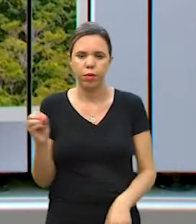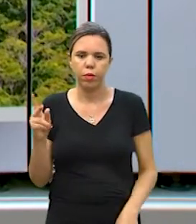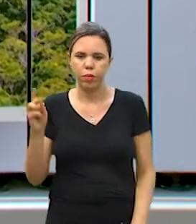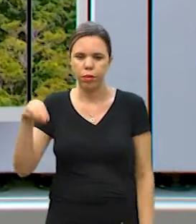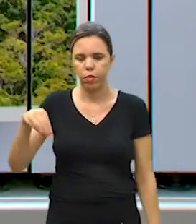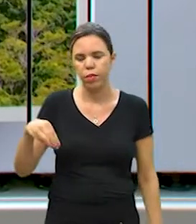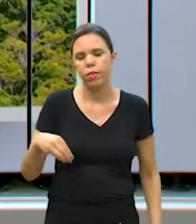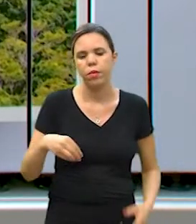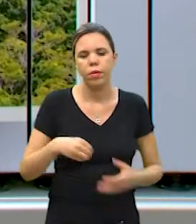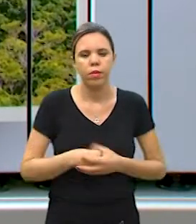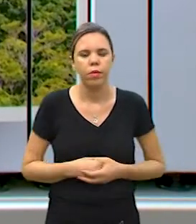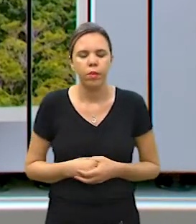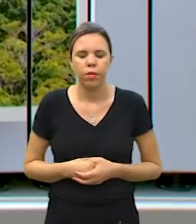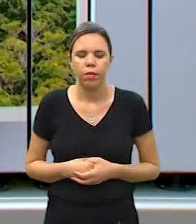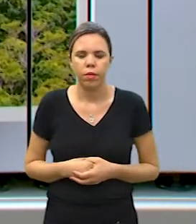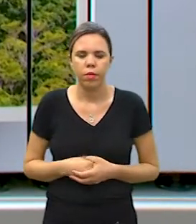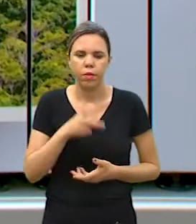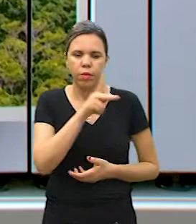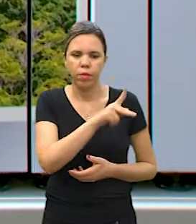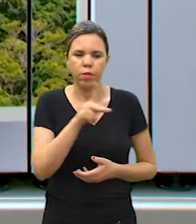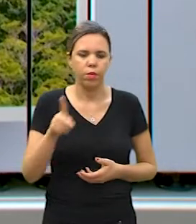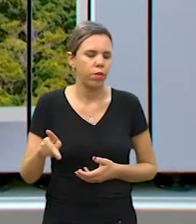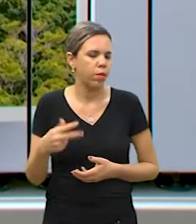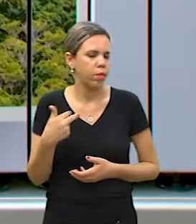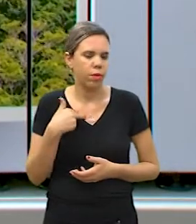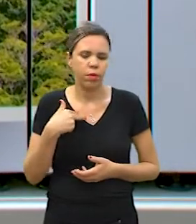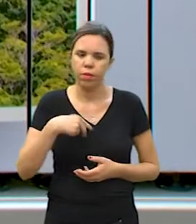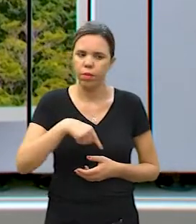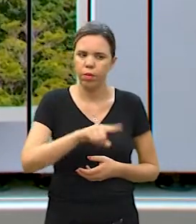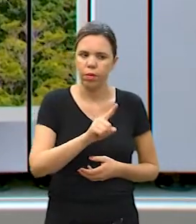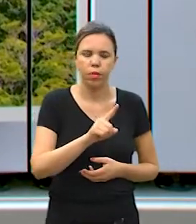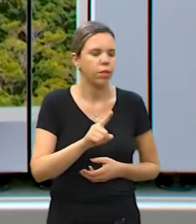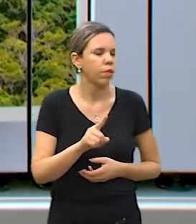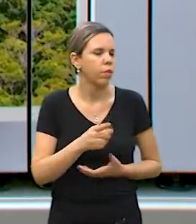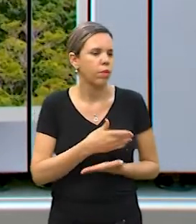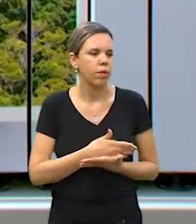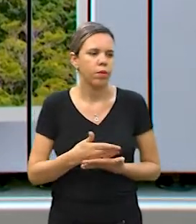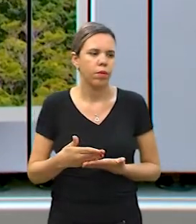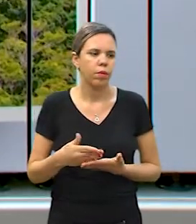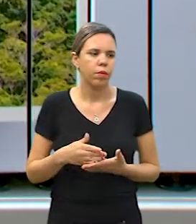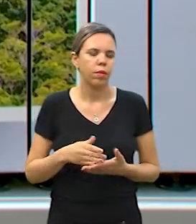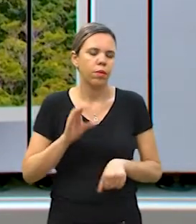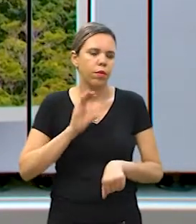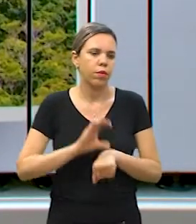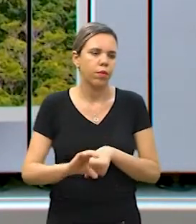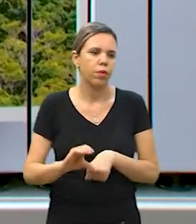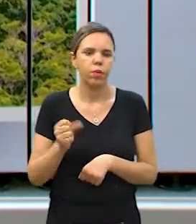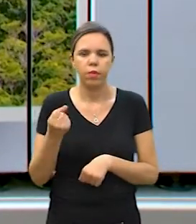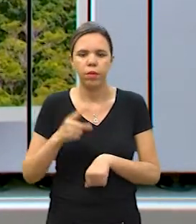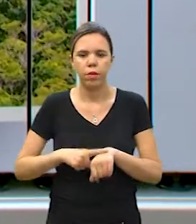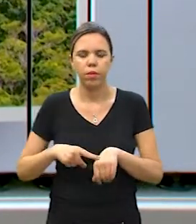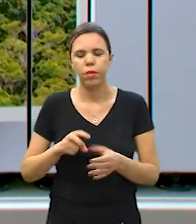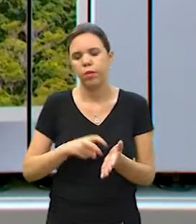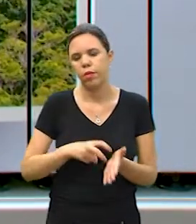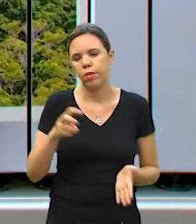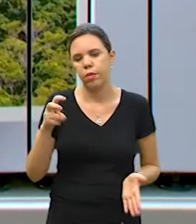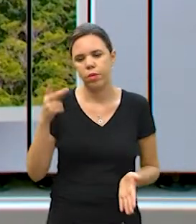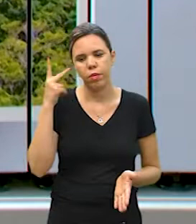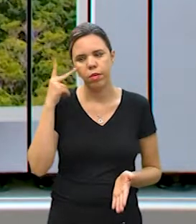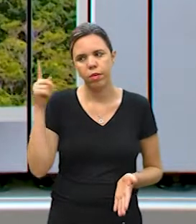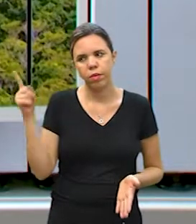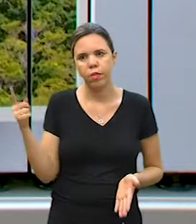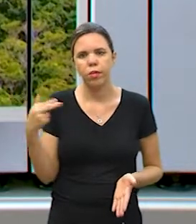100 quilômetros, ele, por exemplo, não pode, mesmo que comece a formação às 8 da manhã em